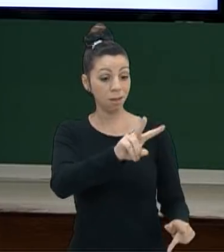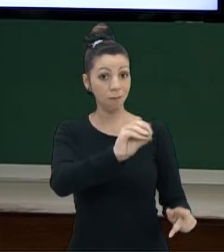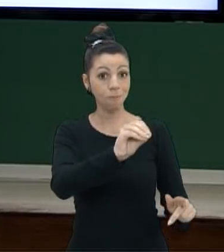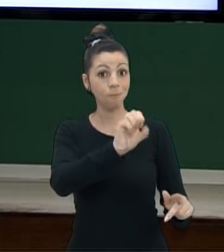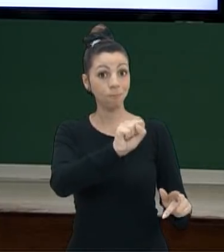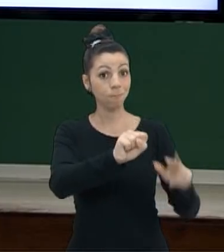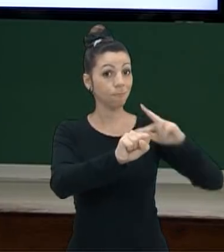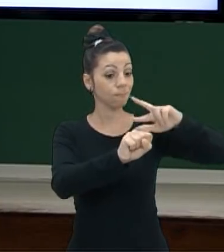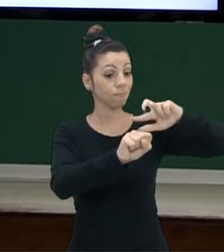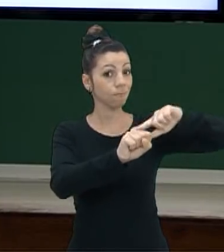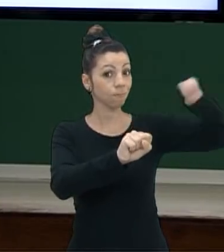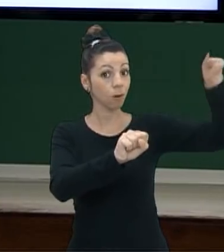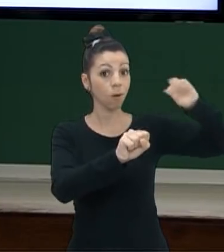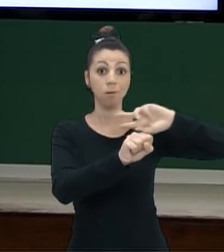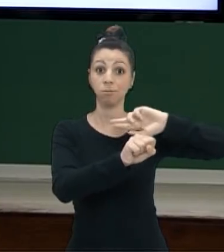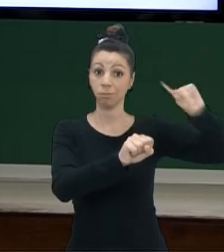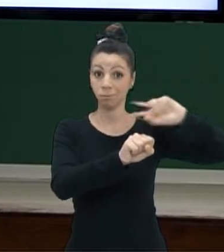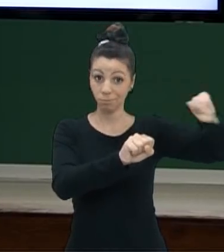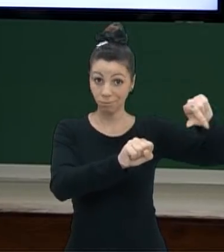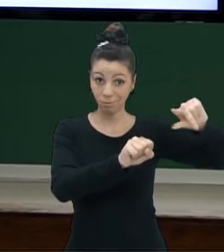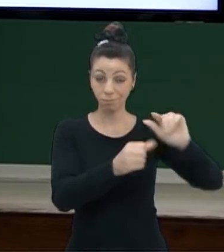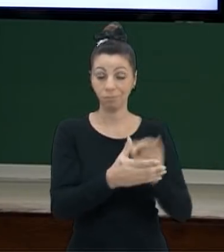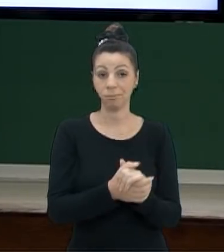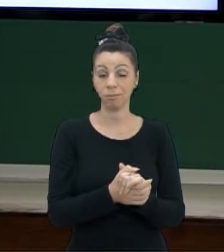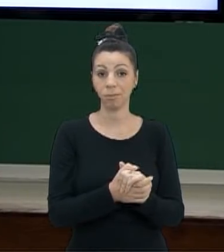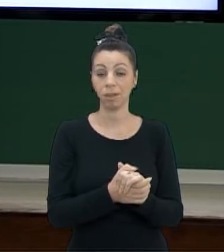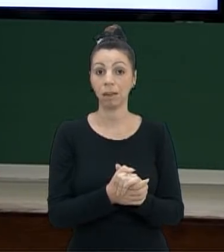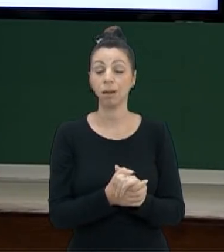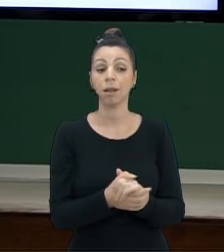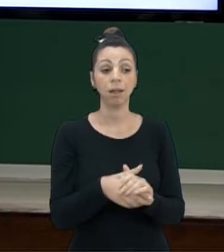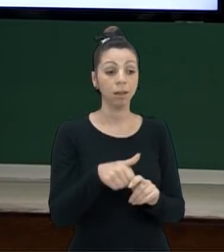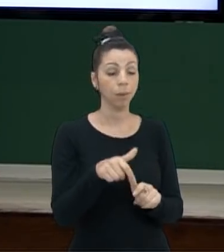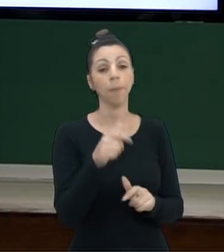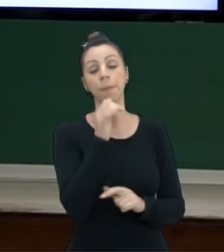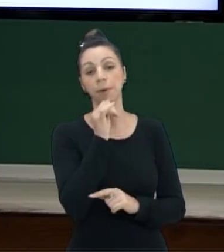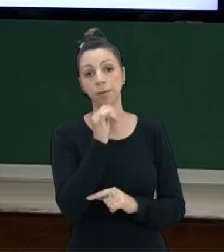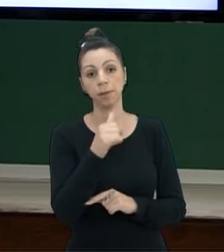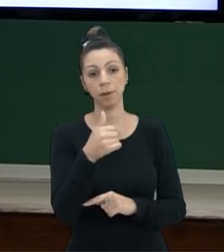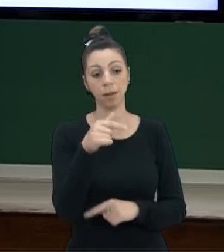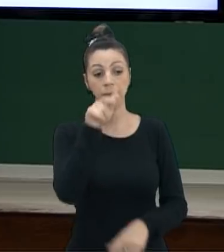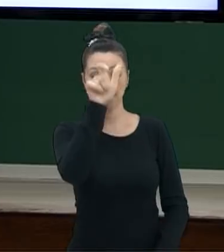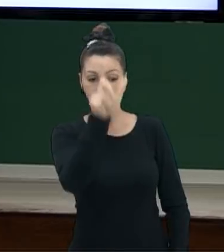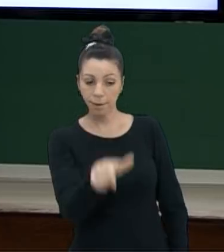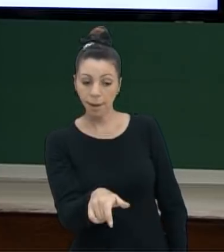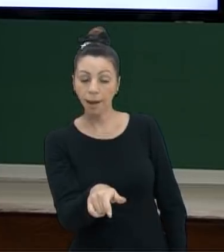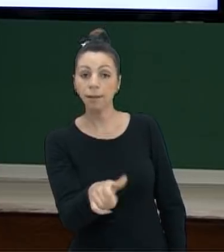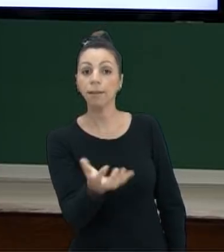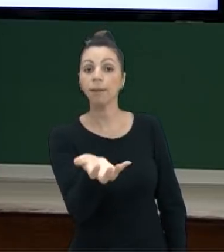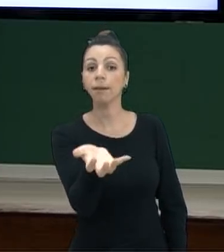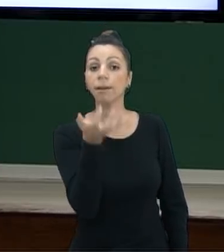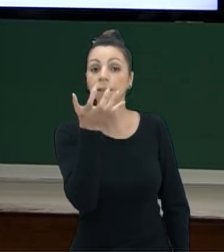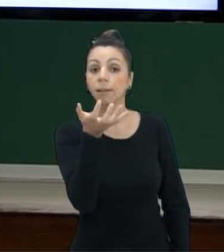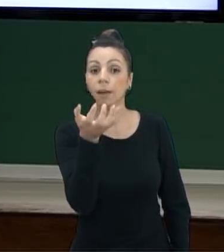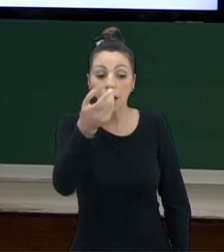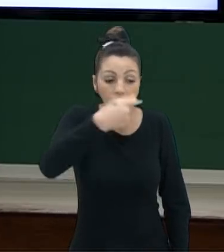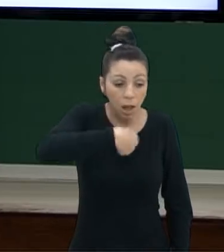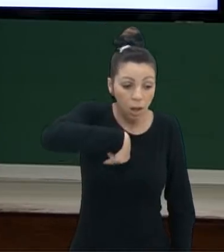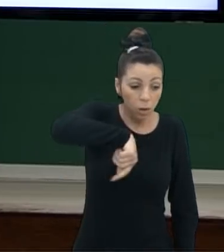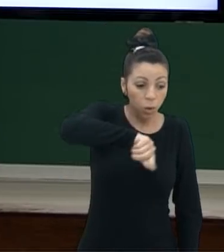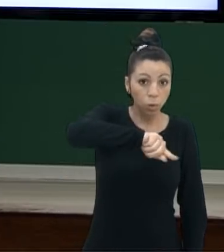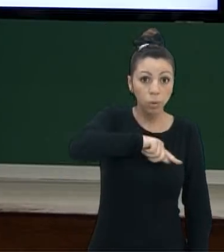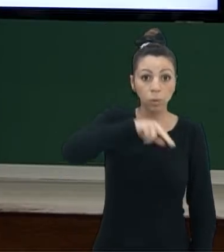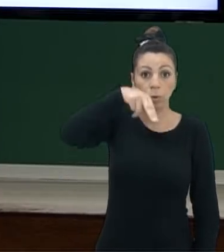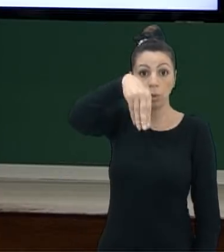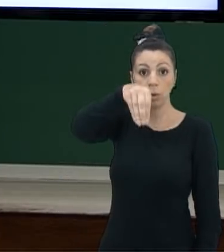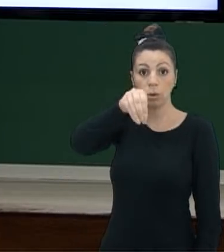Então, ele quer nos conhecer, né? Nos conhecer e não nós